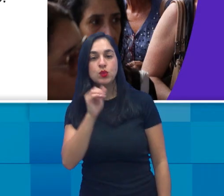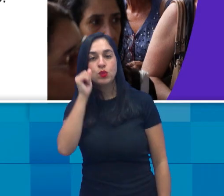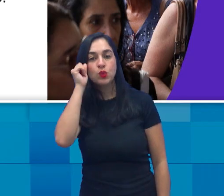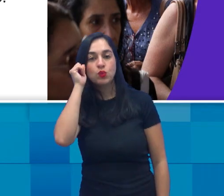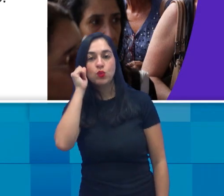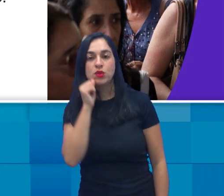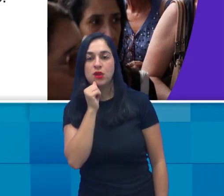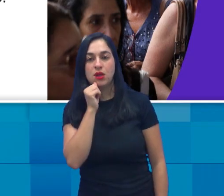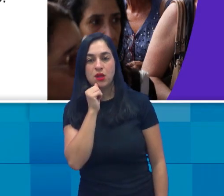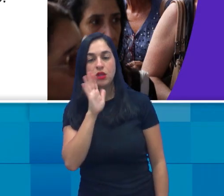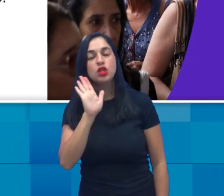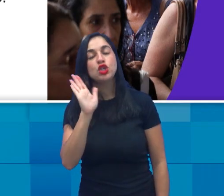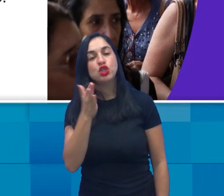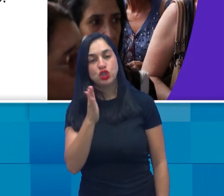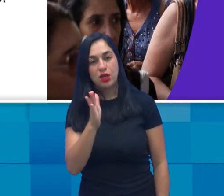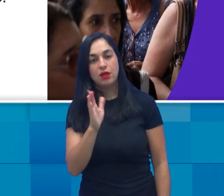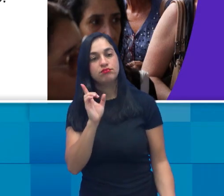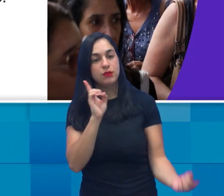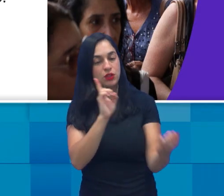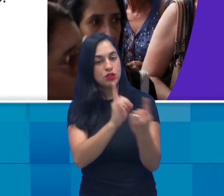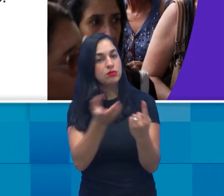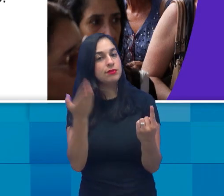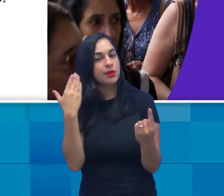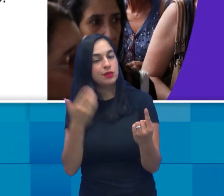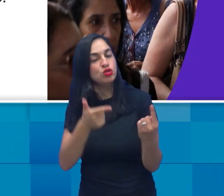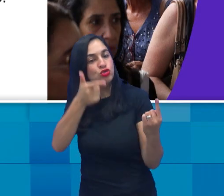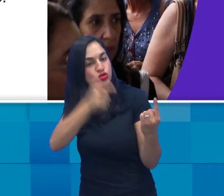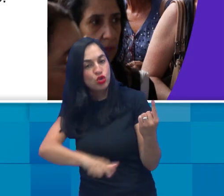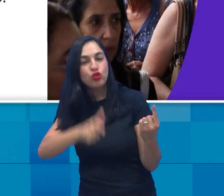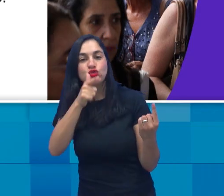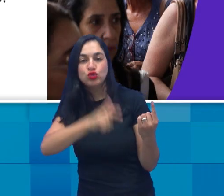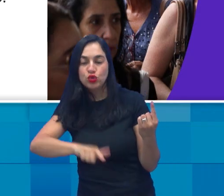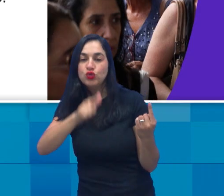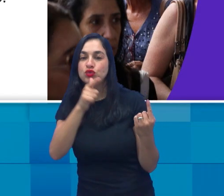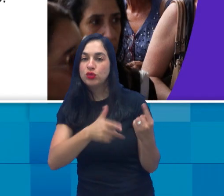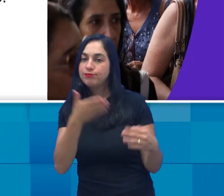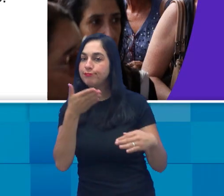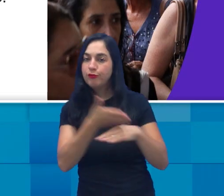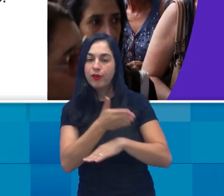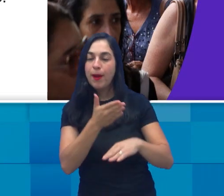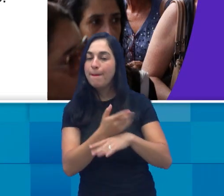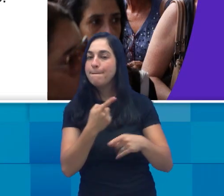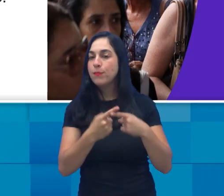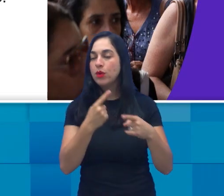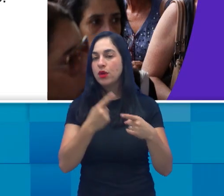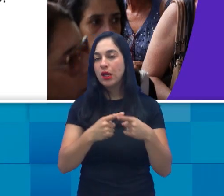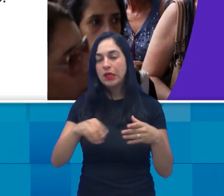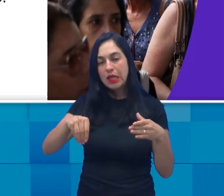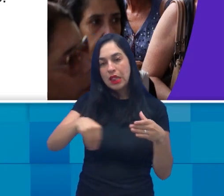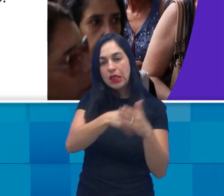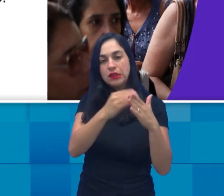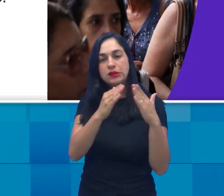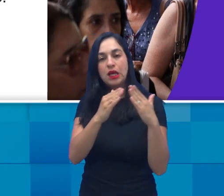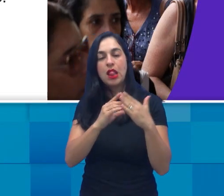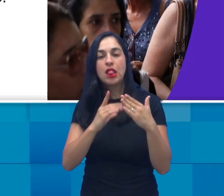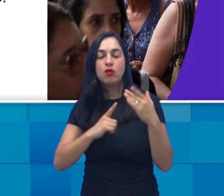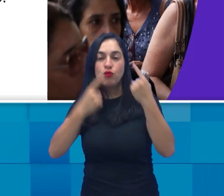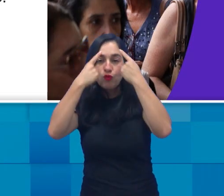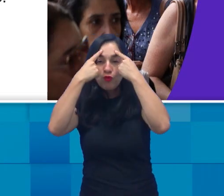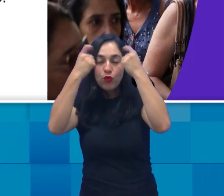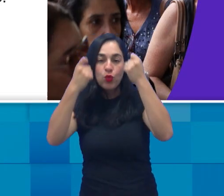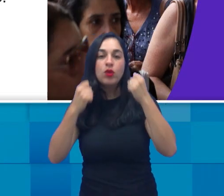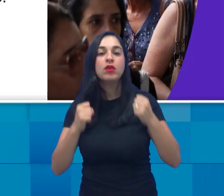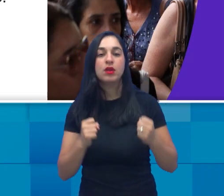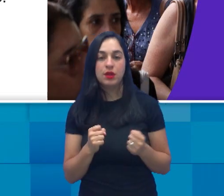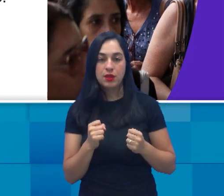pelo mesmo motivo. O perfil das mulheres nos atendimentos médicos converge com o do feminicídio,